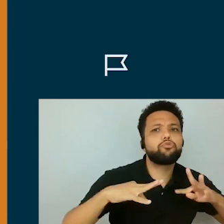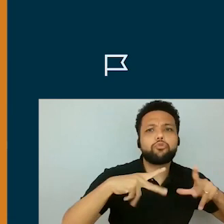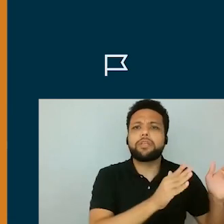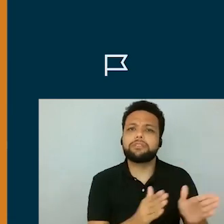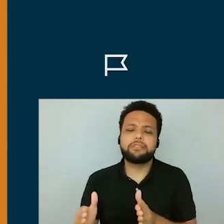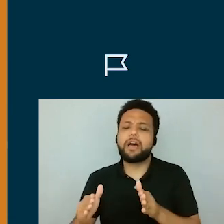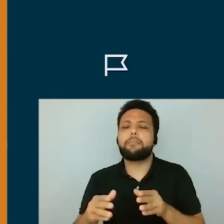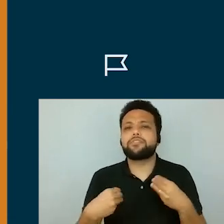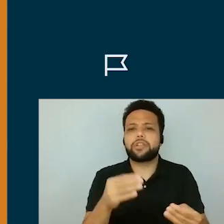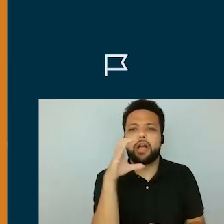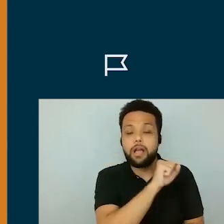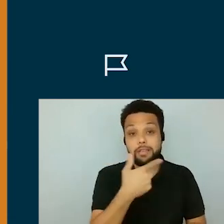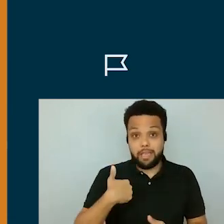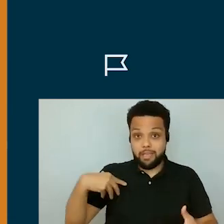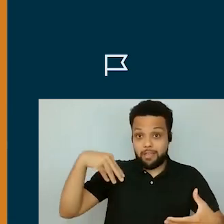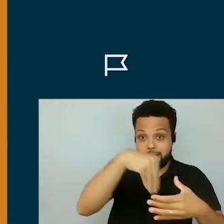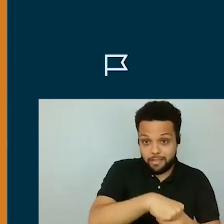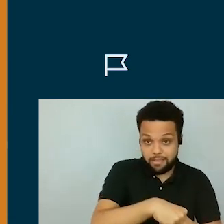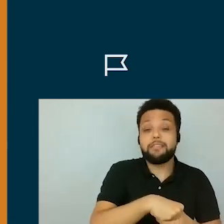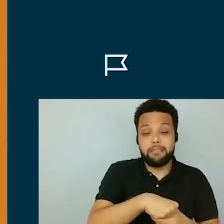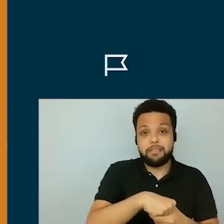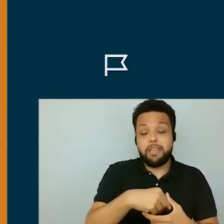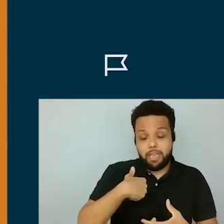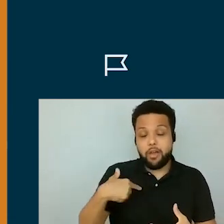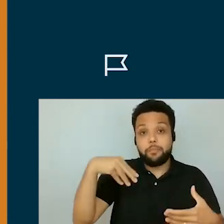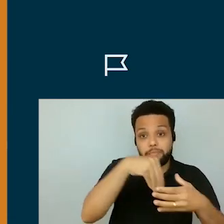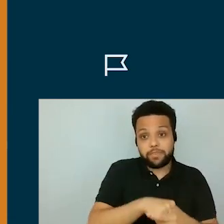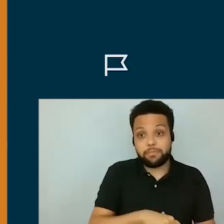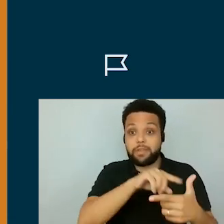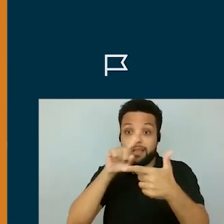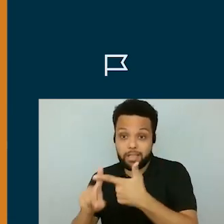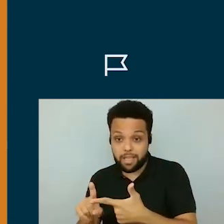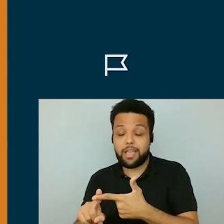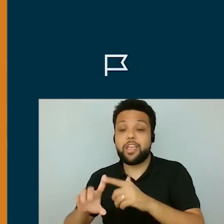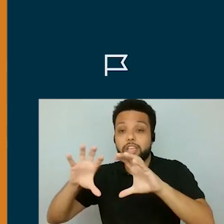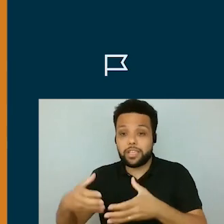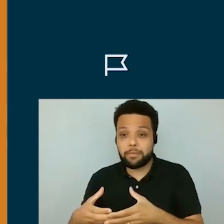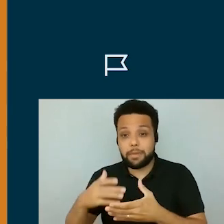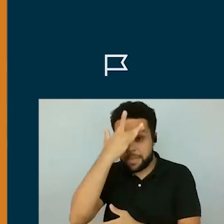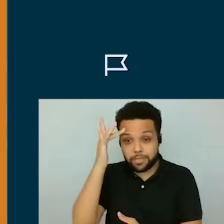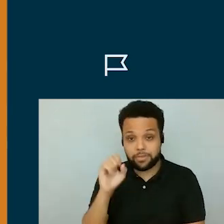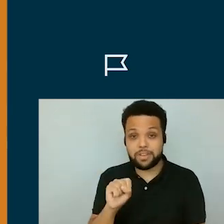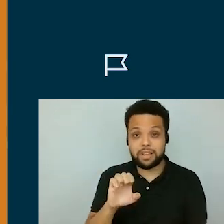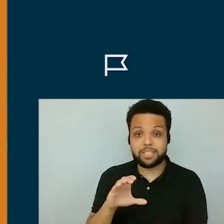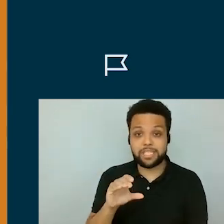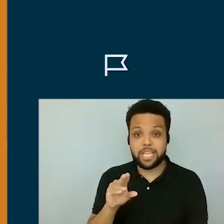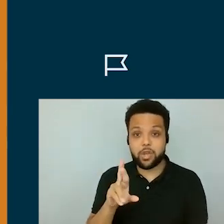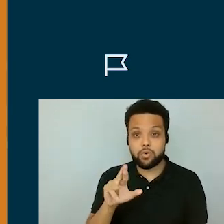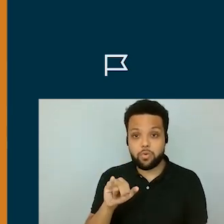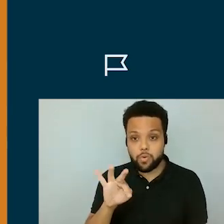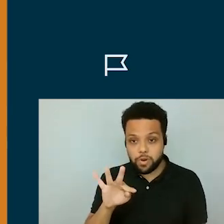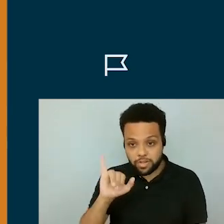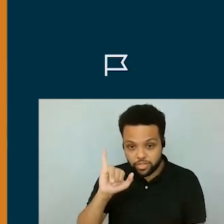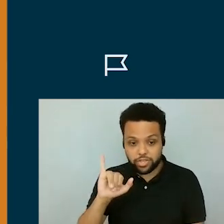gente faz parte, eu, Fabi e Isa, do time de Security Champions, que são as pessoas que promovem as práticas de segurança junto com os seus